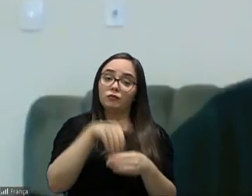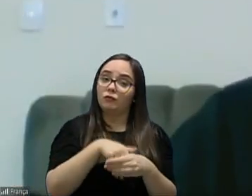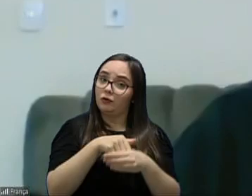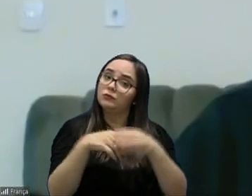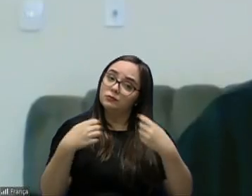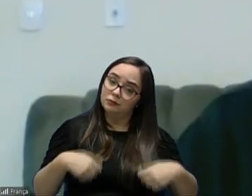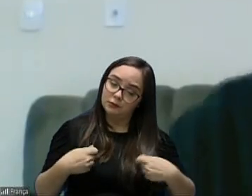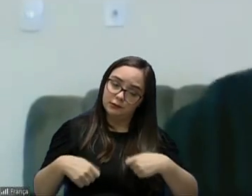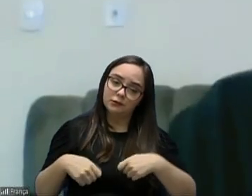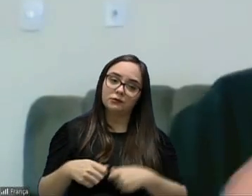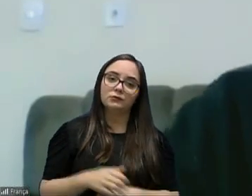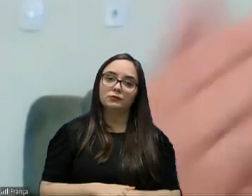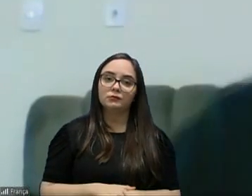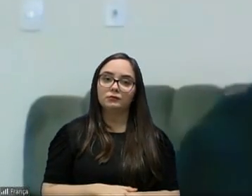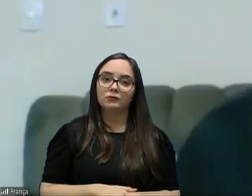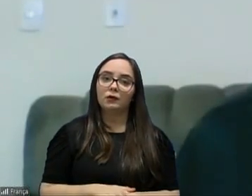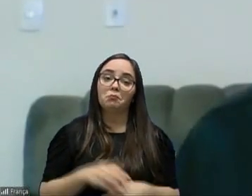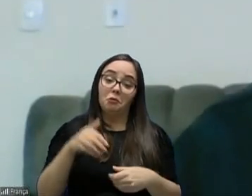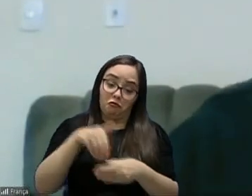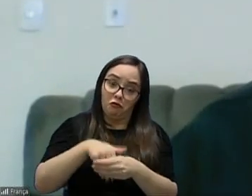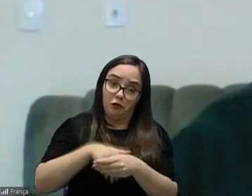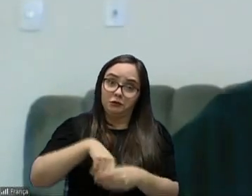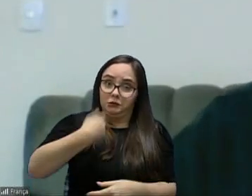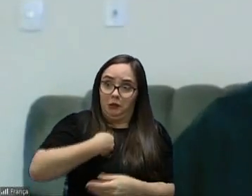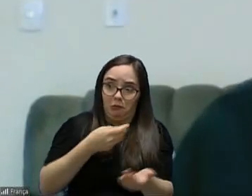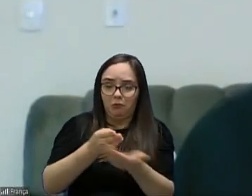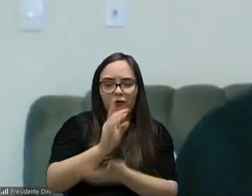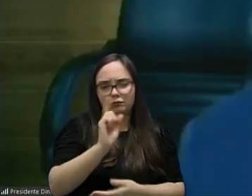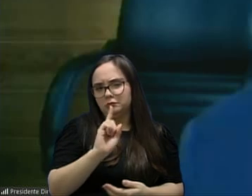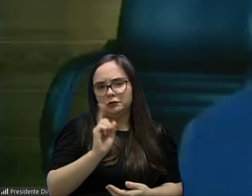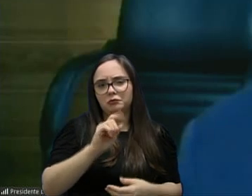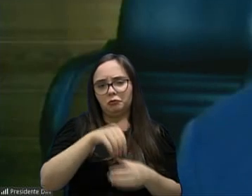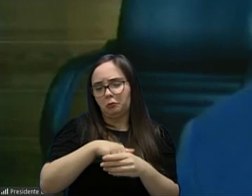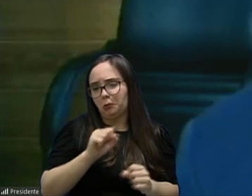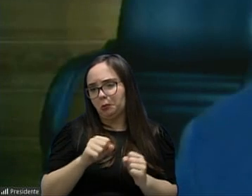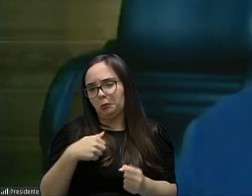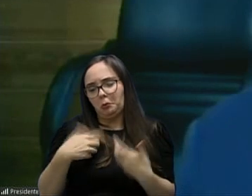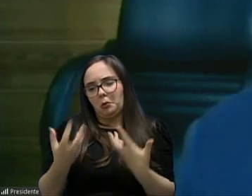votar. Agora, votar não quer dizer aprovar, nós votamos o projeto. Agora,